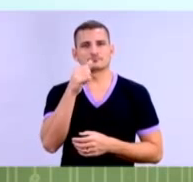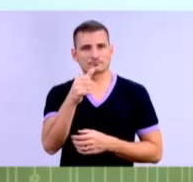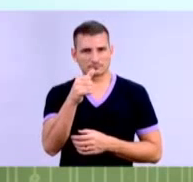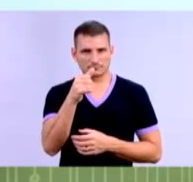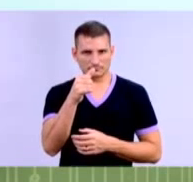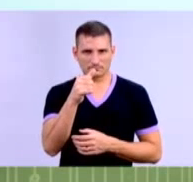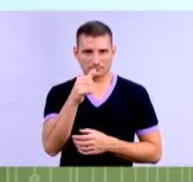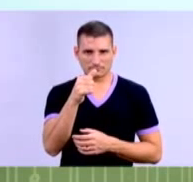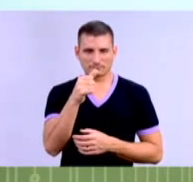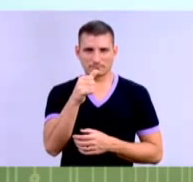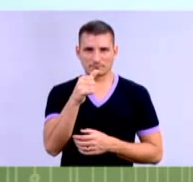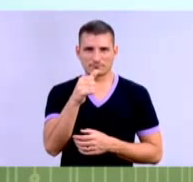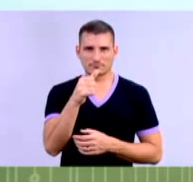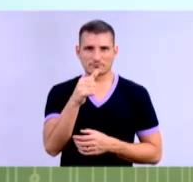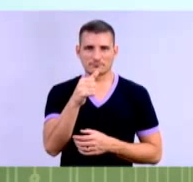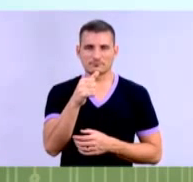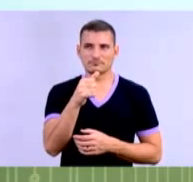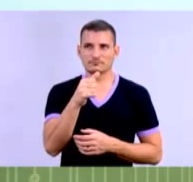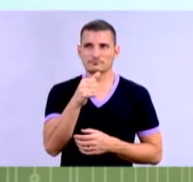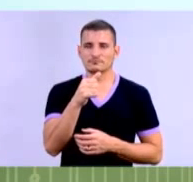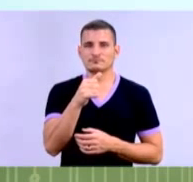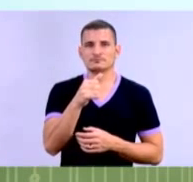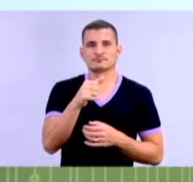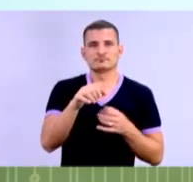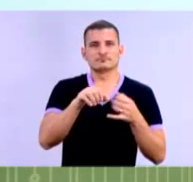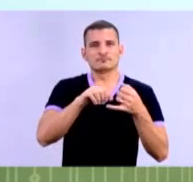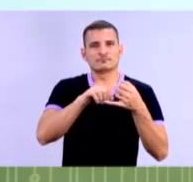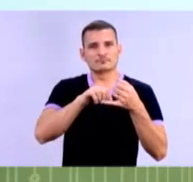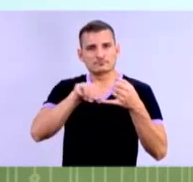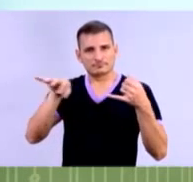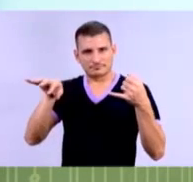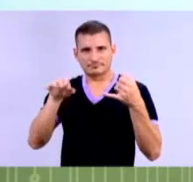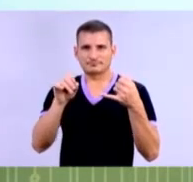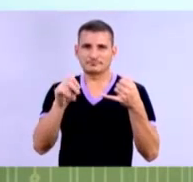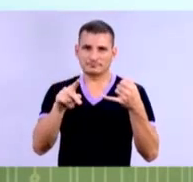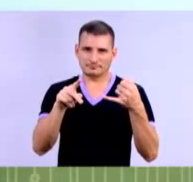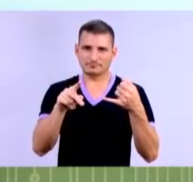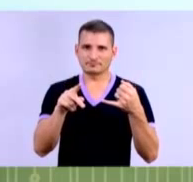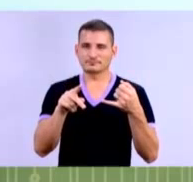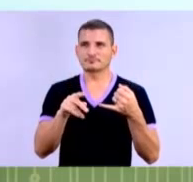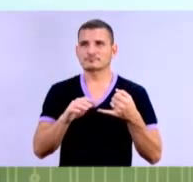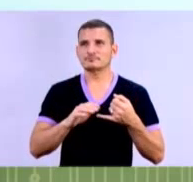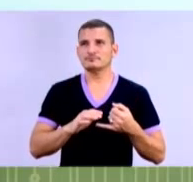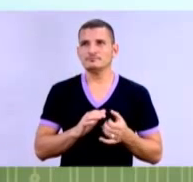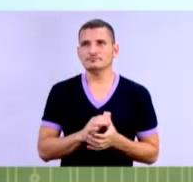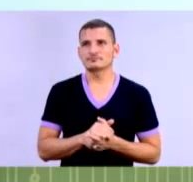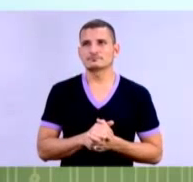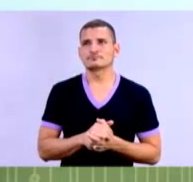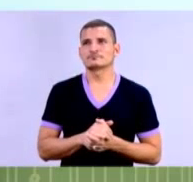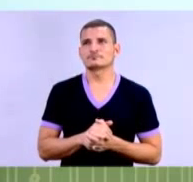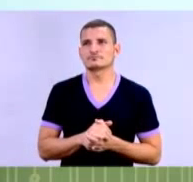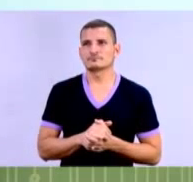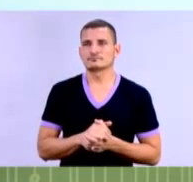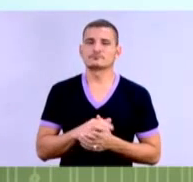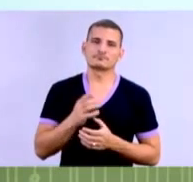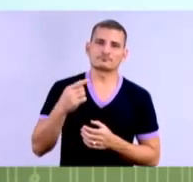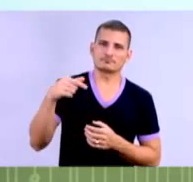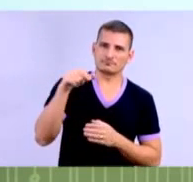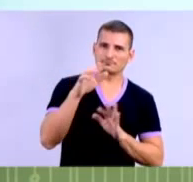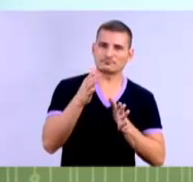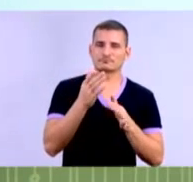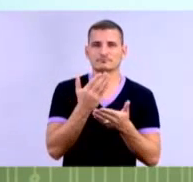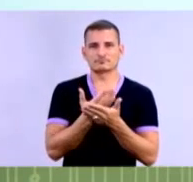eletromagnética que há na transmissão, ok? A gente vai voltar um pouquinho na física que vocês já estudaram